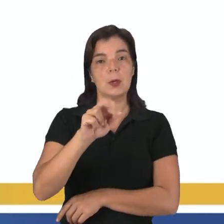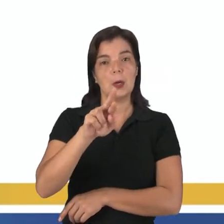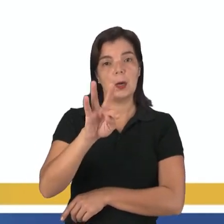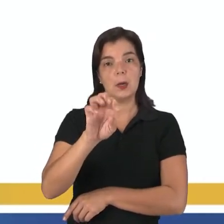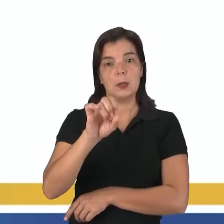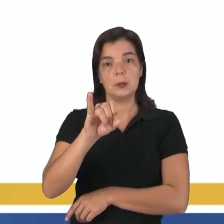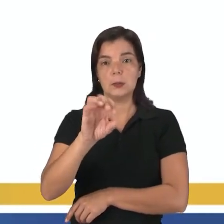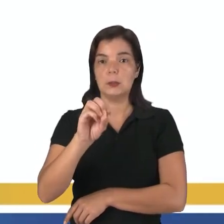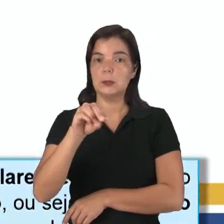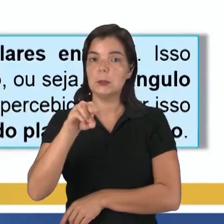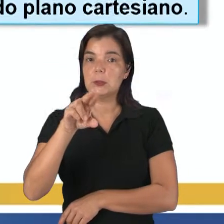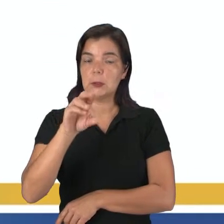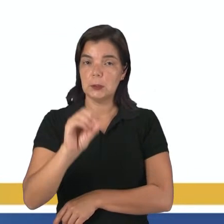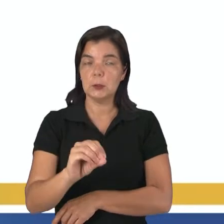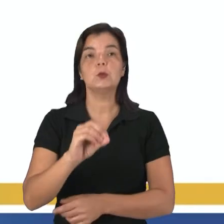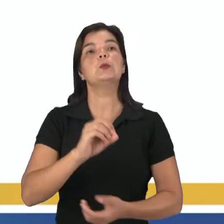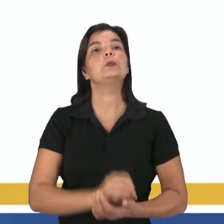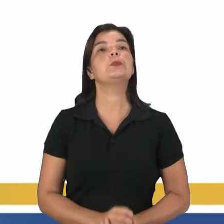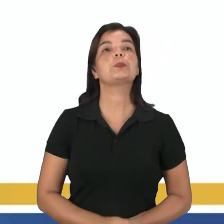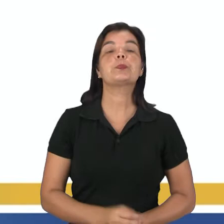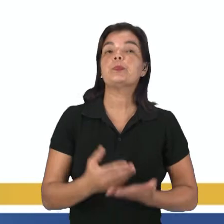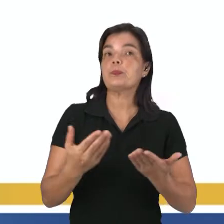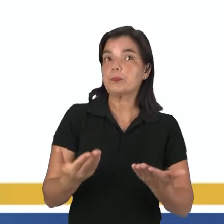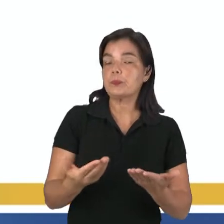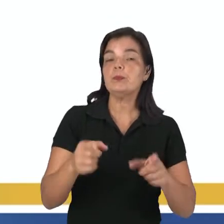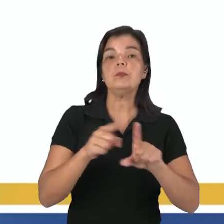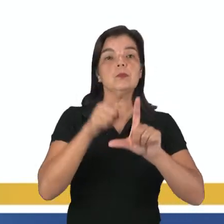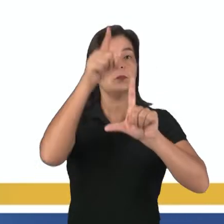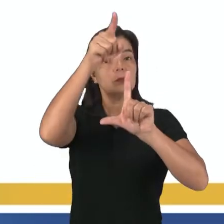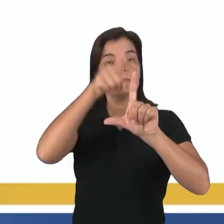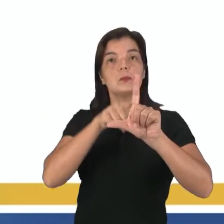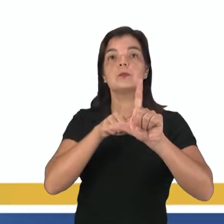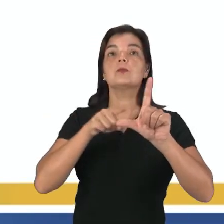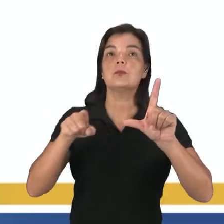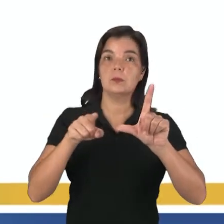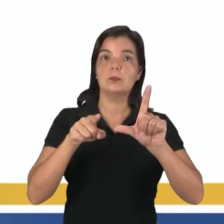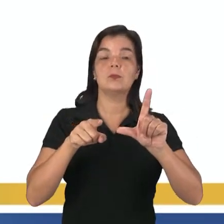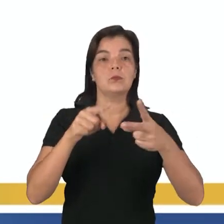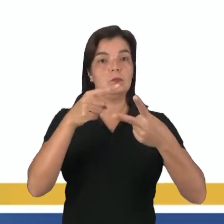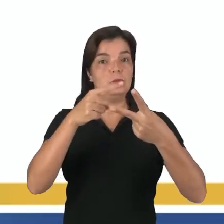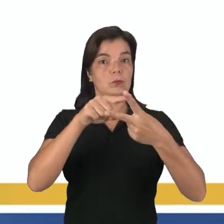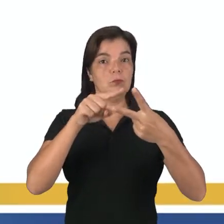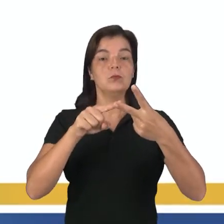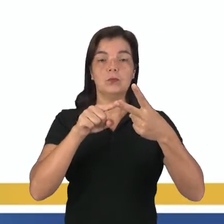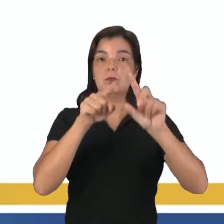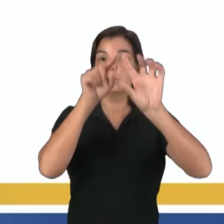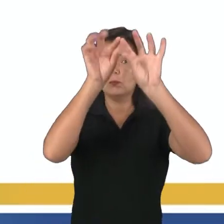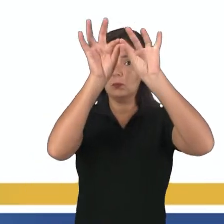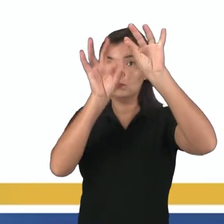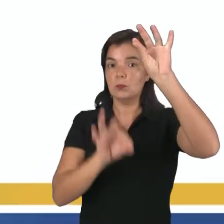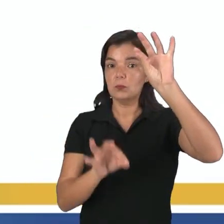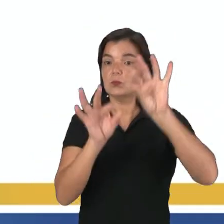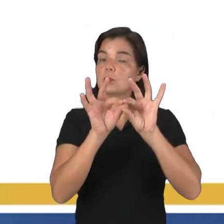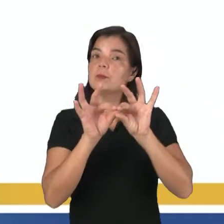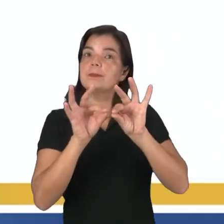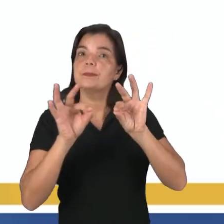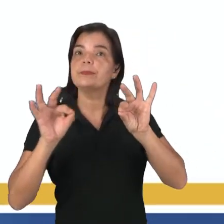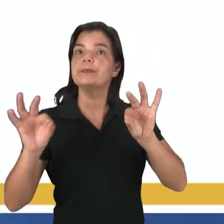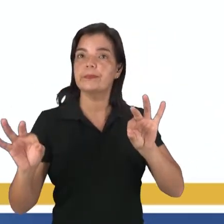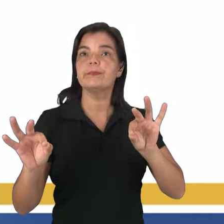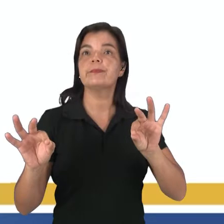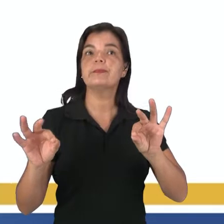ano é muito bem tá um plano cartesiano ele é formado por duas retas numéricas